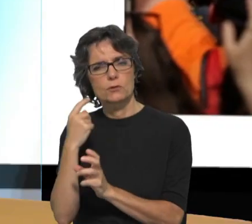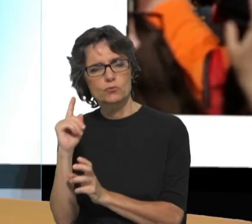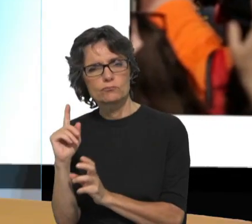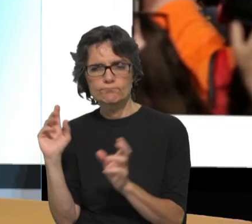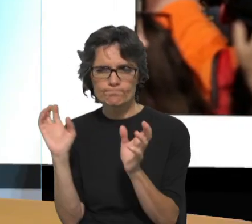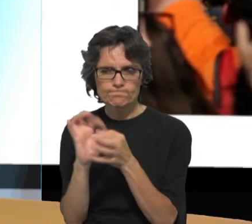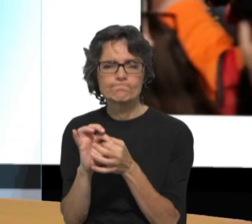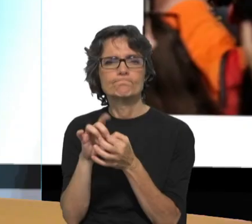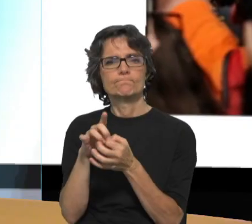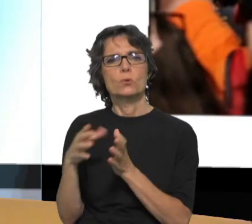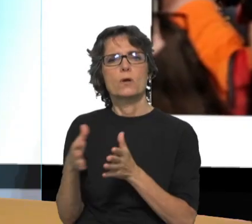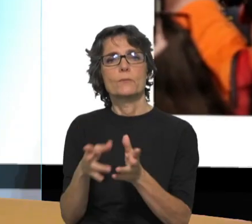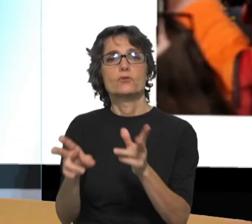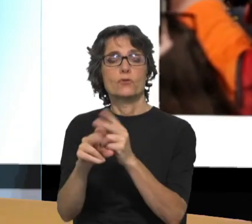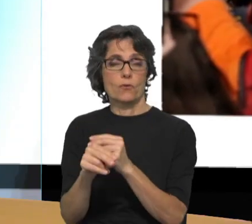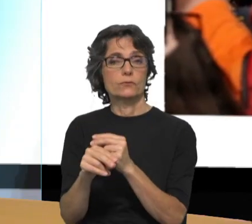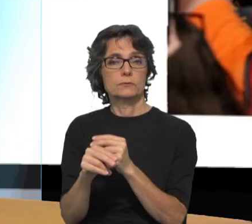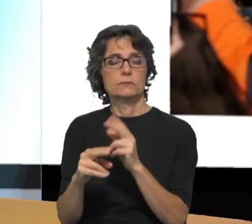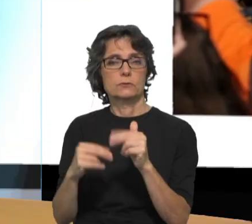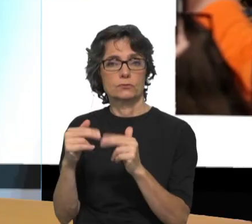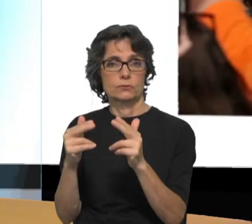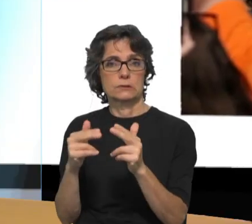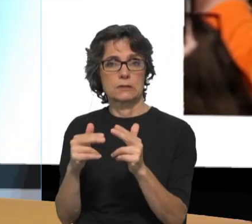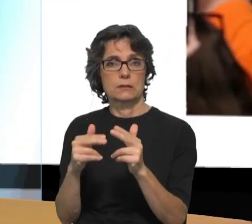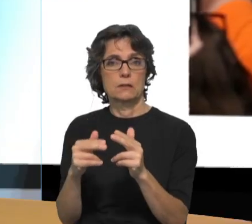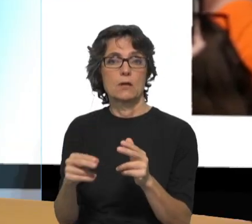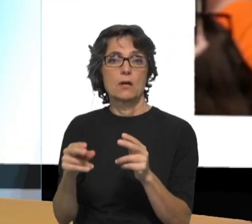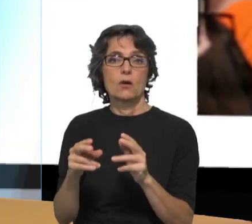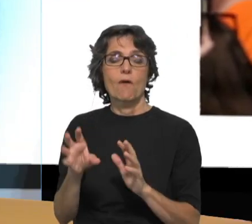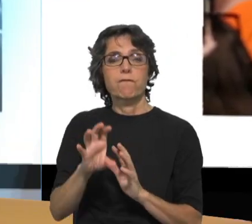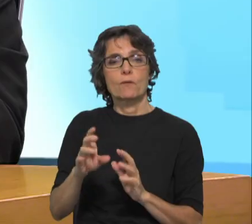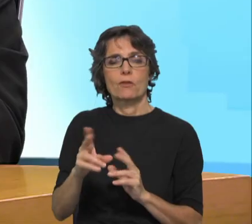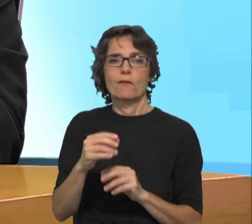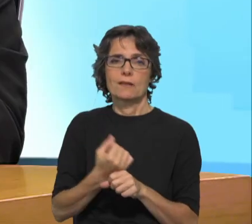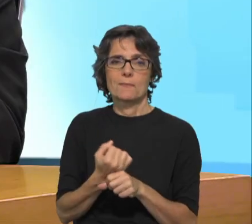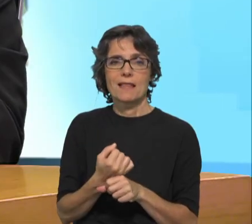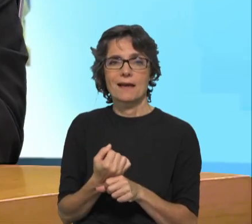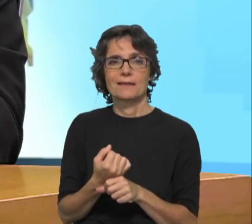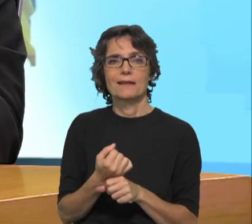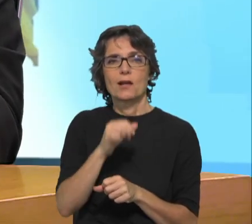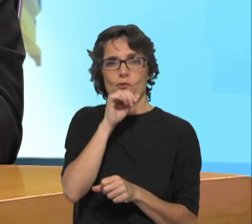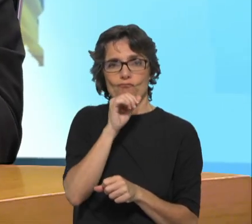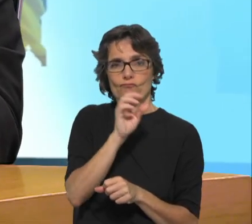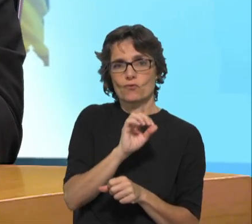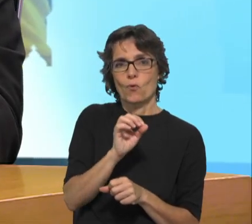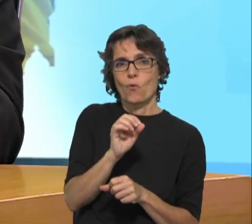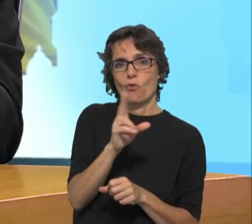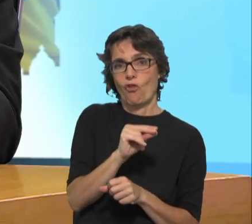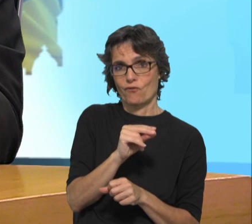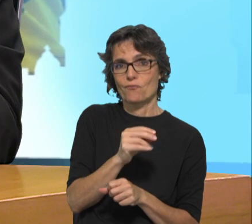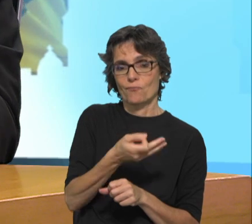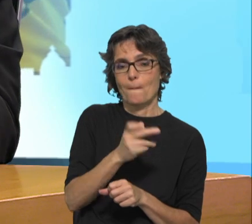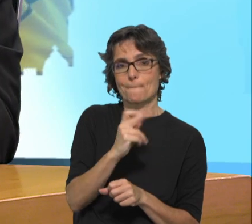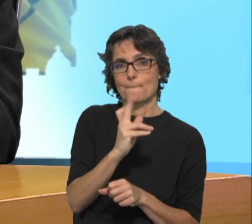novo caminho, uma forma de se construir neste novo capítulo com Dom Fernando Paiva? Certo. Sem dúvida, o caminho da Igreja é sempre o